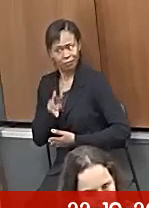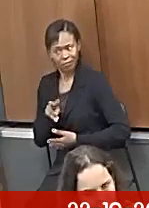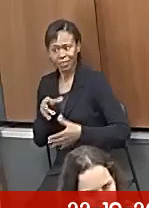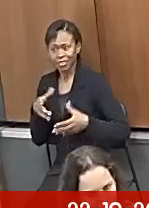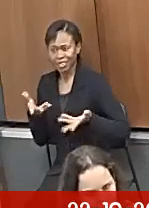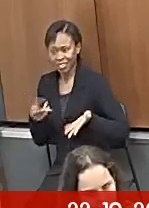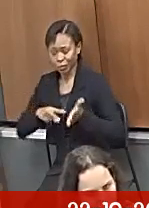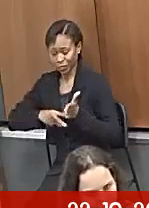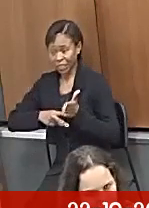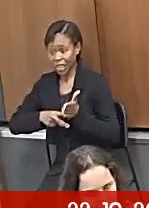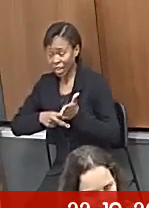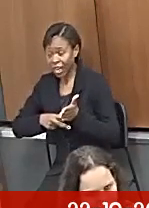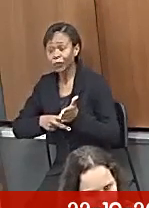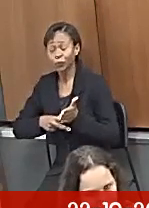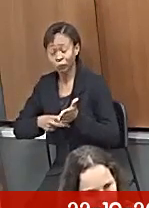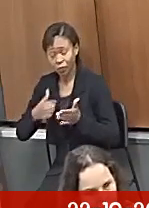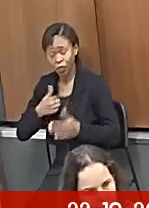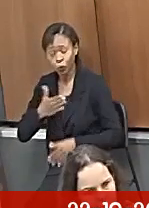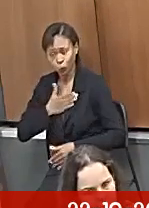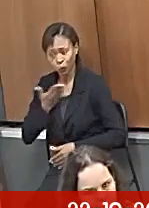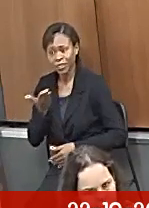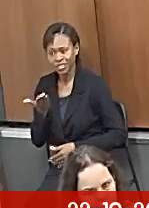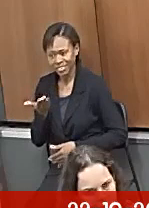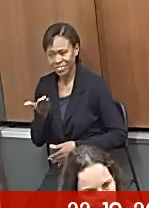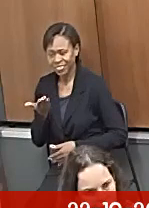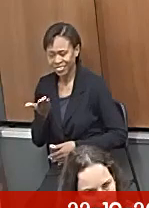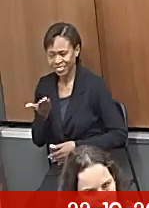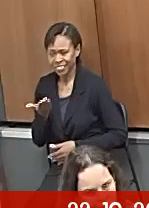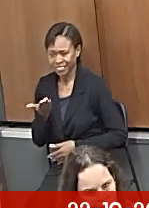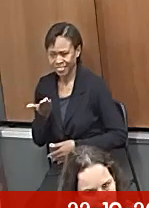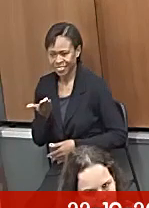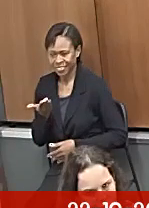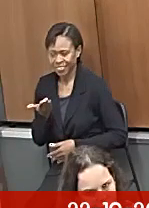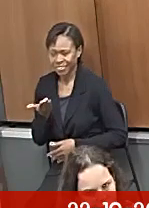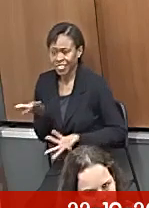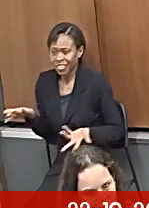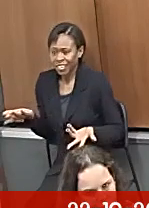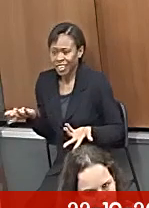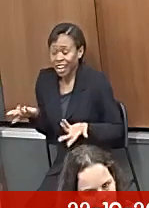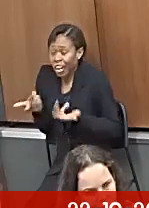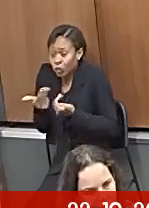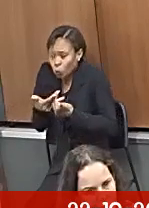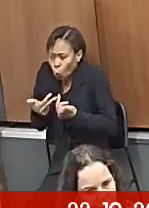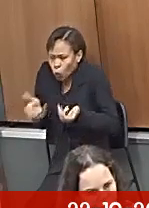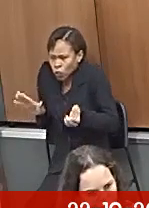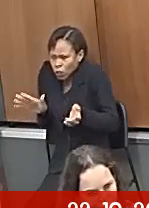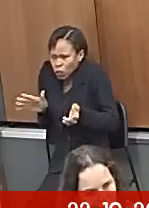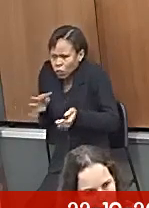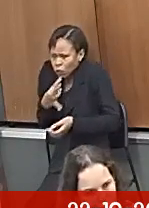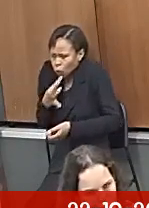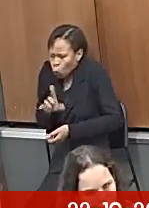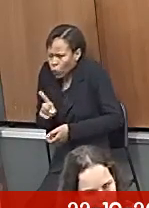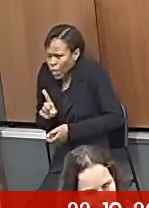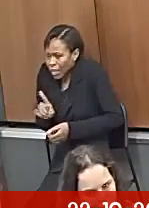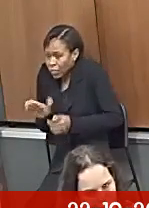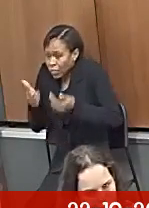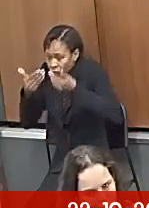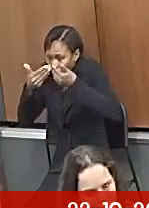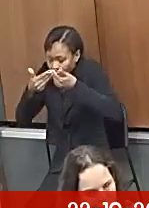que eu gostaria de deixar registrado, o desconhecido começa a